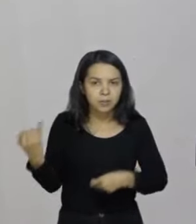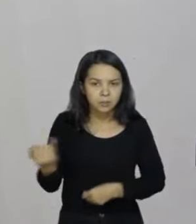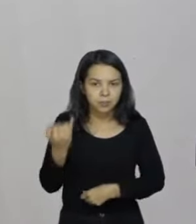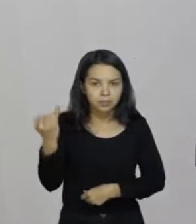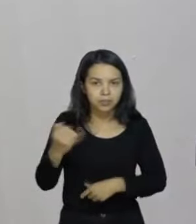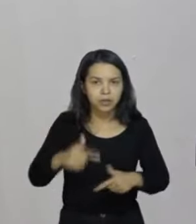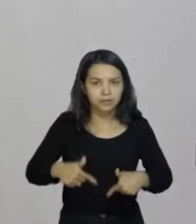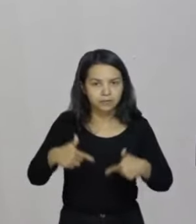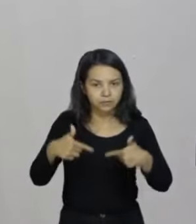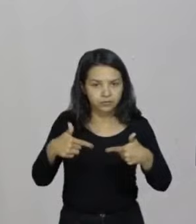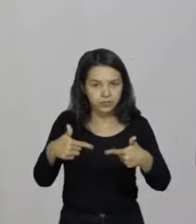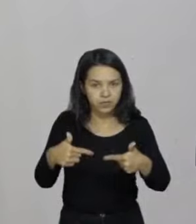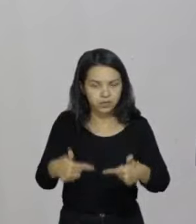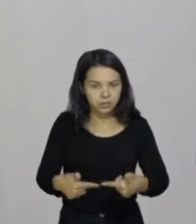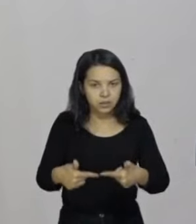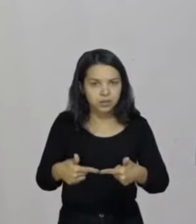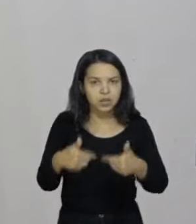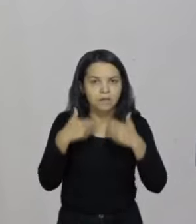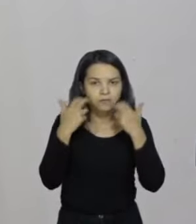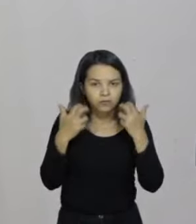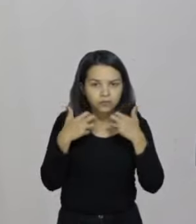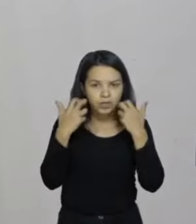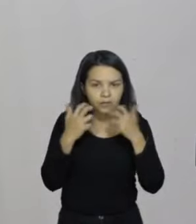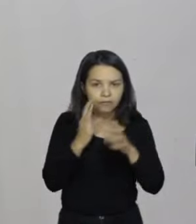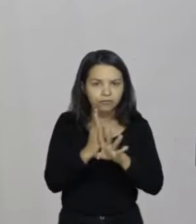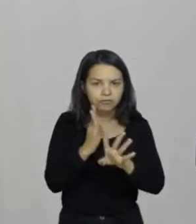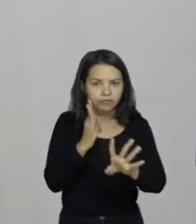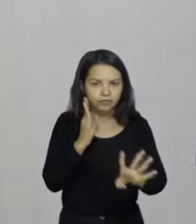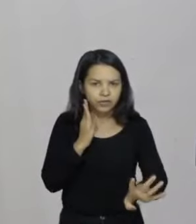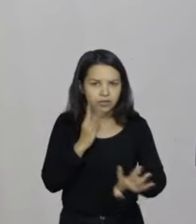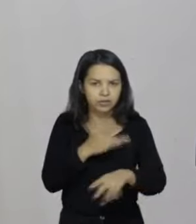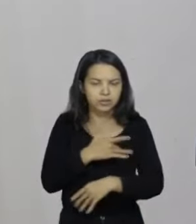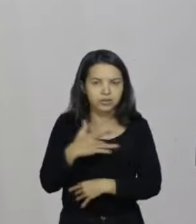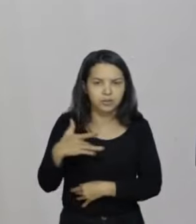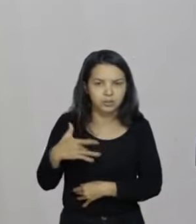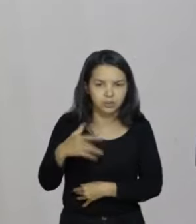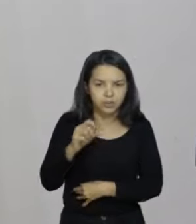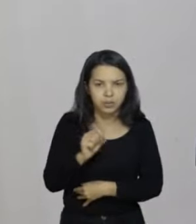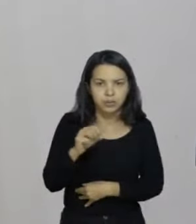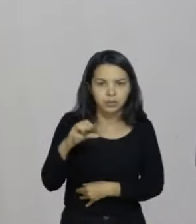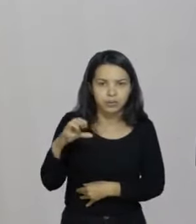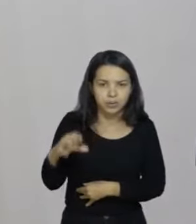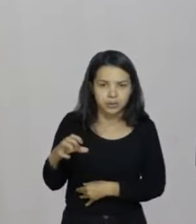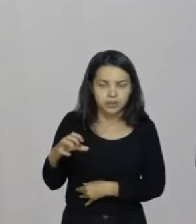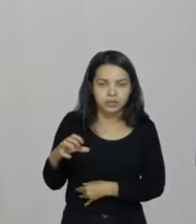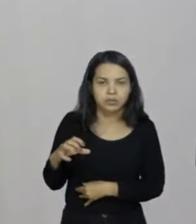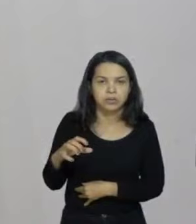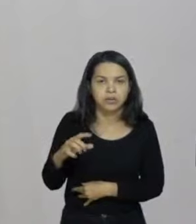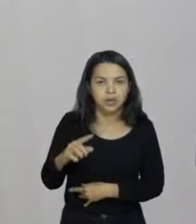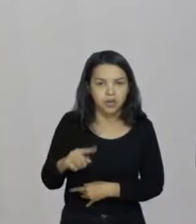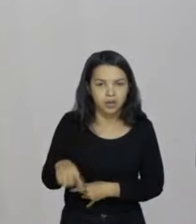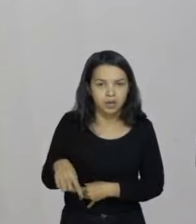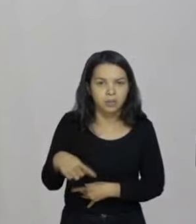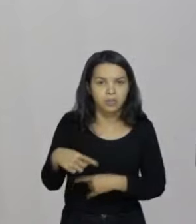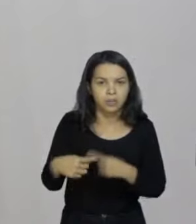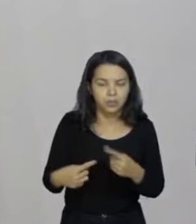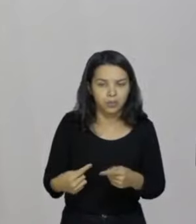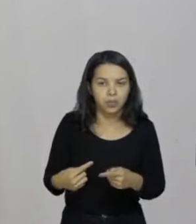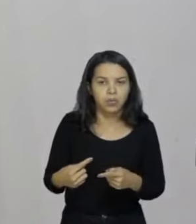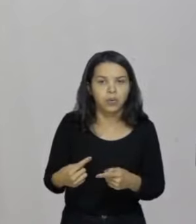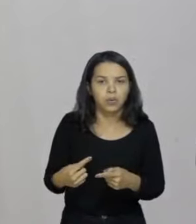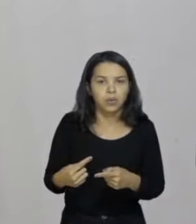enfrentamento a vergonhosa fila da saúde em Santa Catarina Depois de cumprir